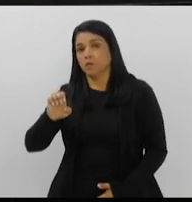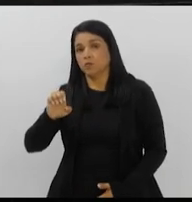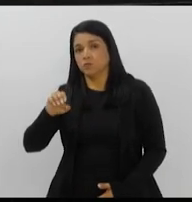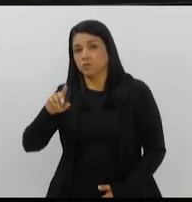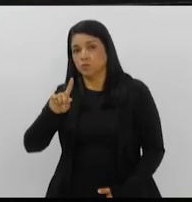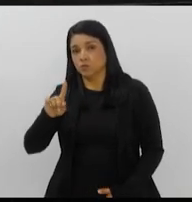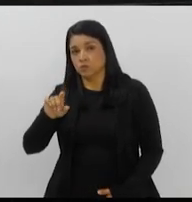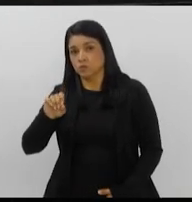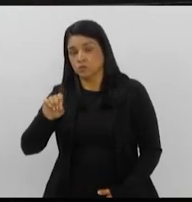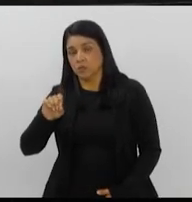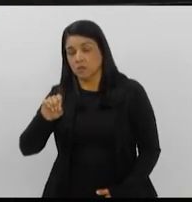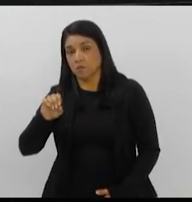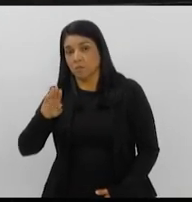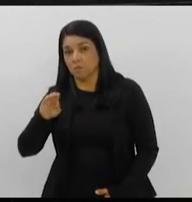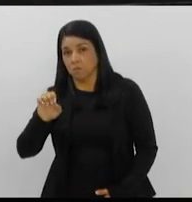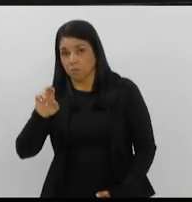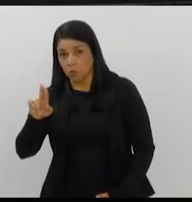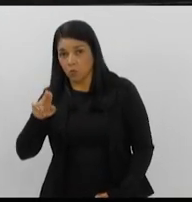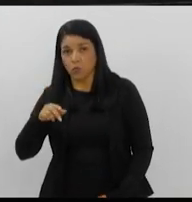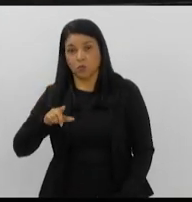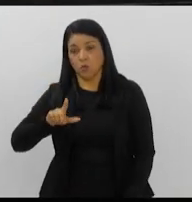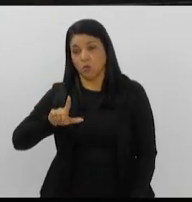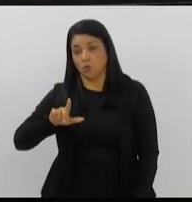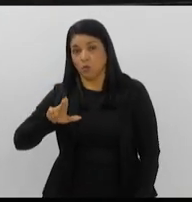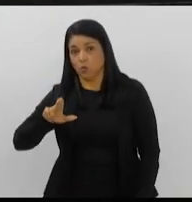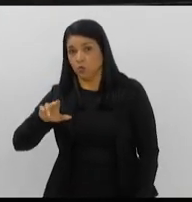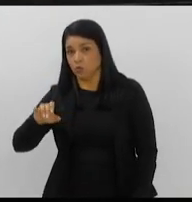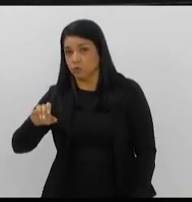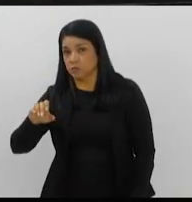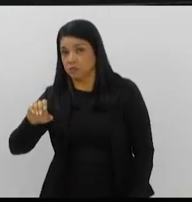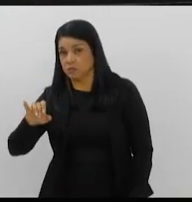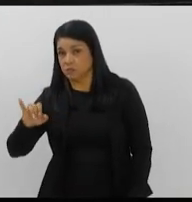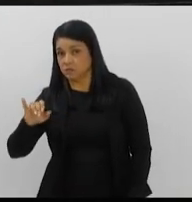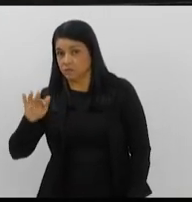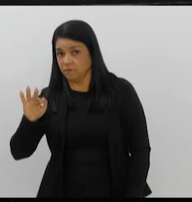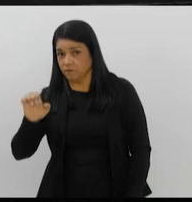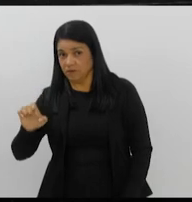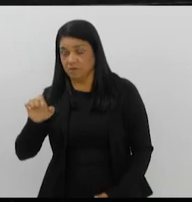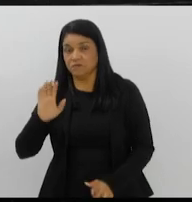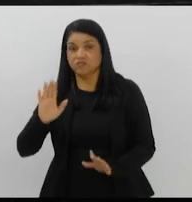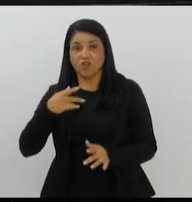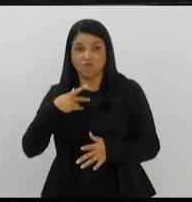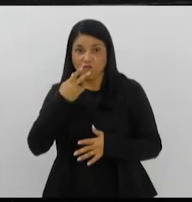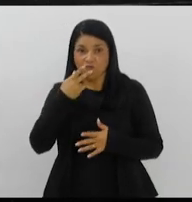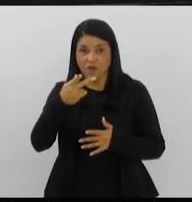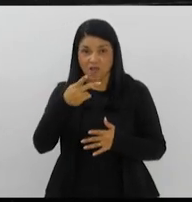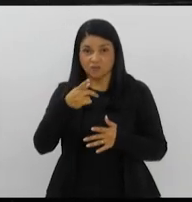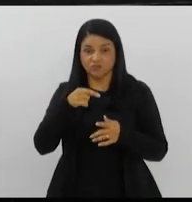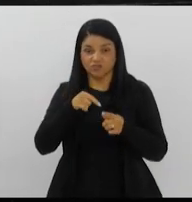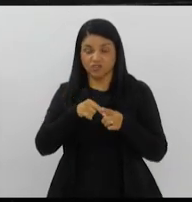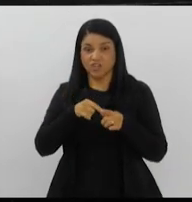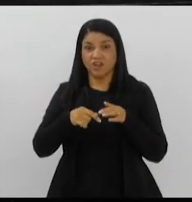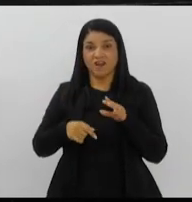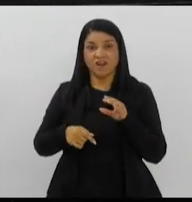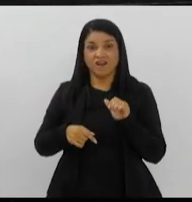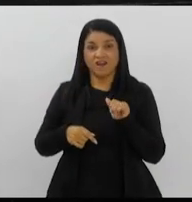até preconceituosamente, o diabo já foi chamado de canhoto. Olha o nível de